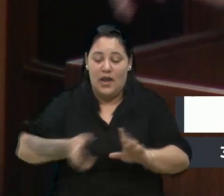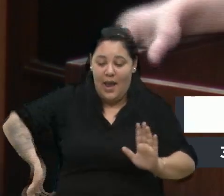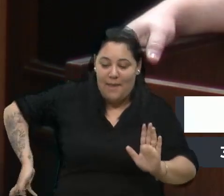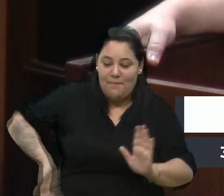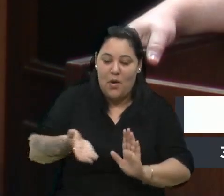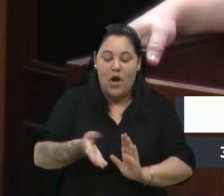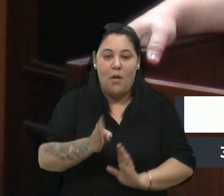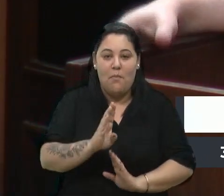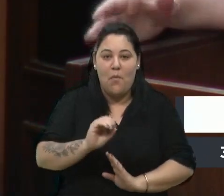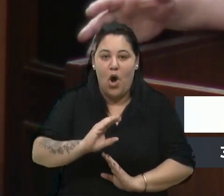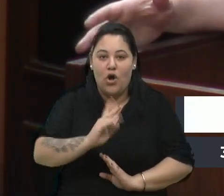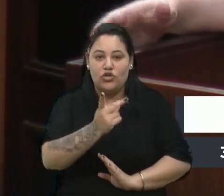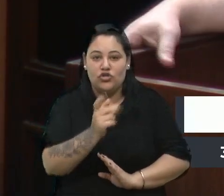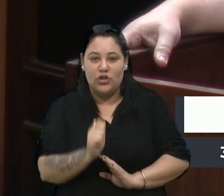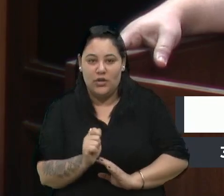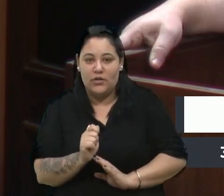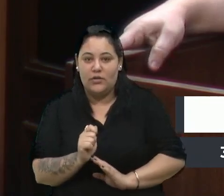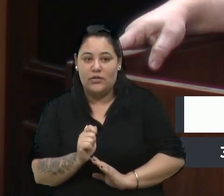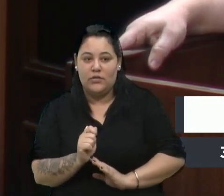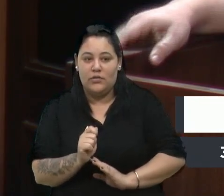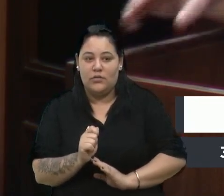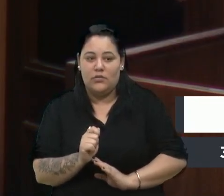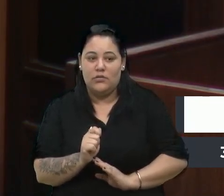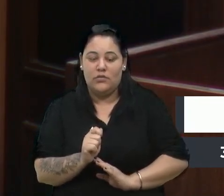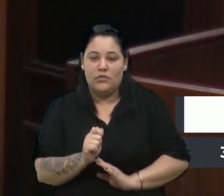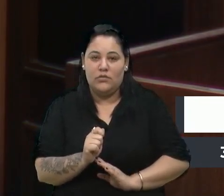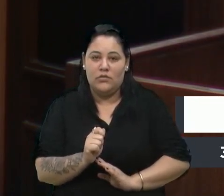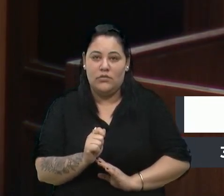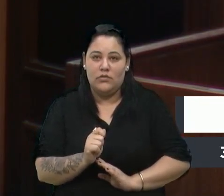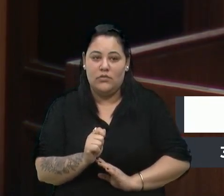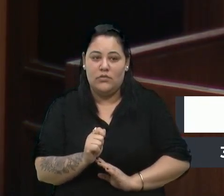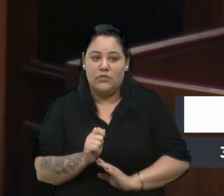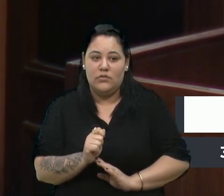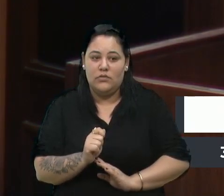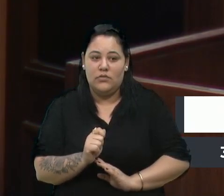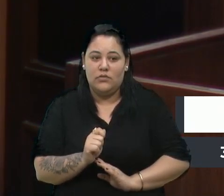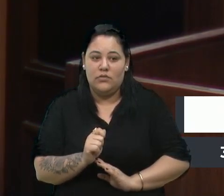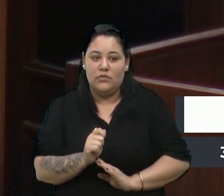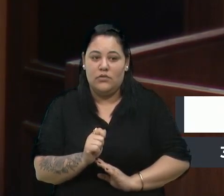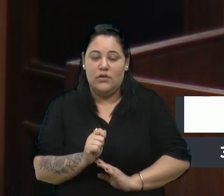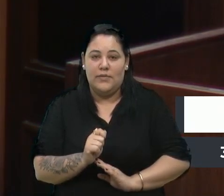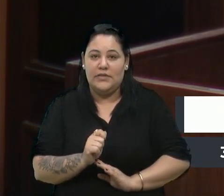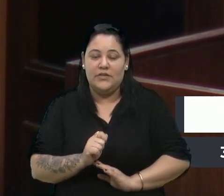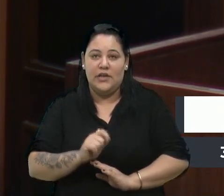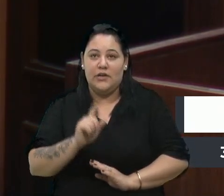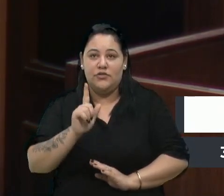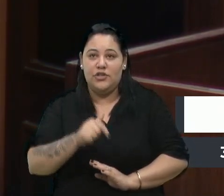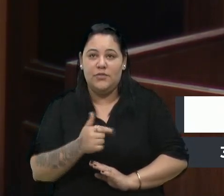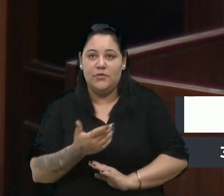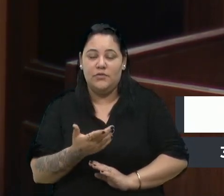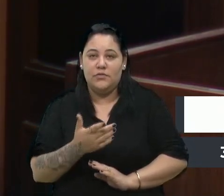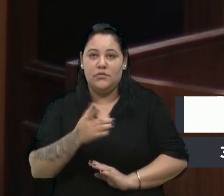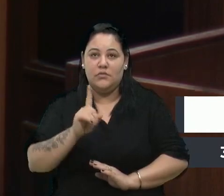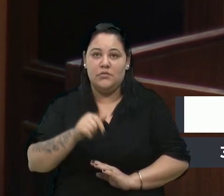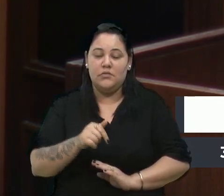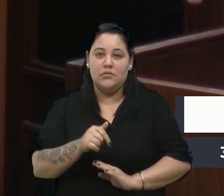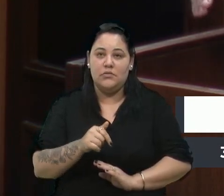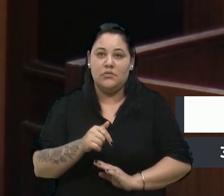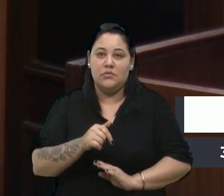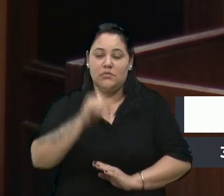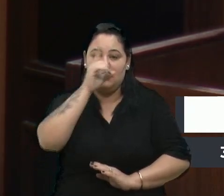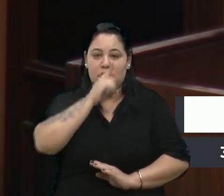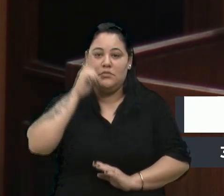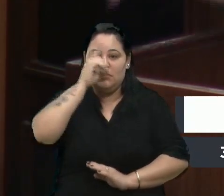Forqueta, tá? Então eu não posso deixar aqui, né? E eu era o finalista, né? Tem mais essa que eu sou o finalista. Domingo que